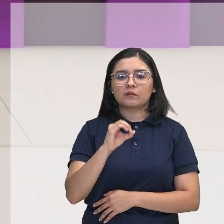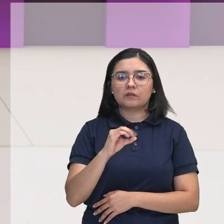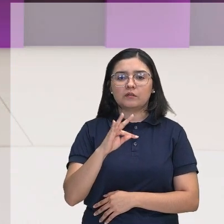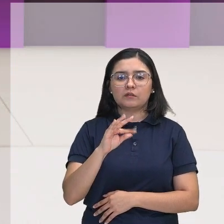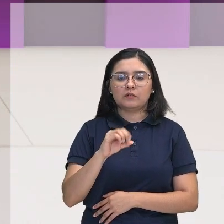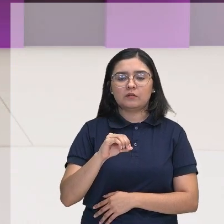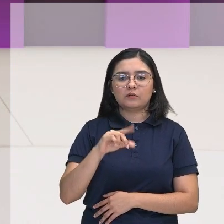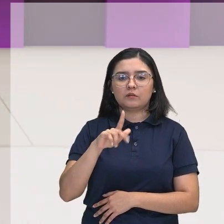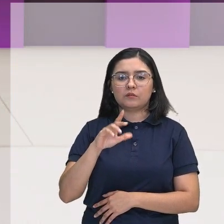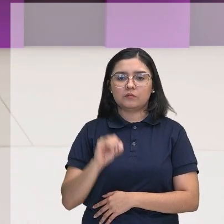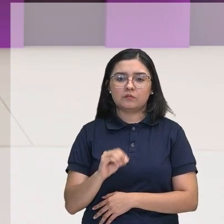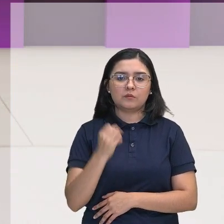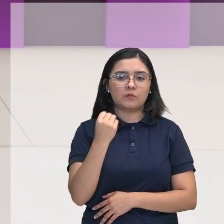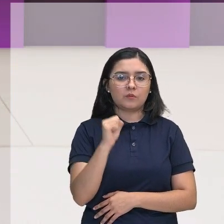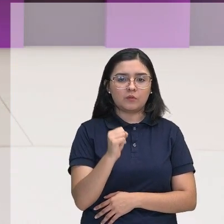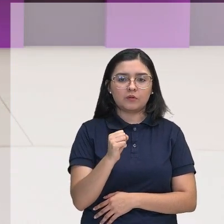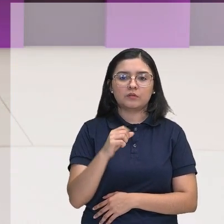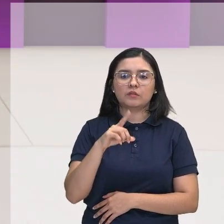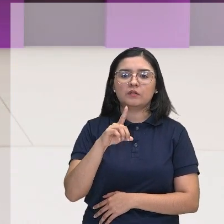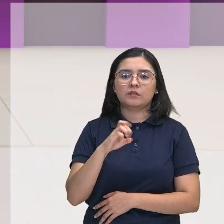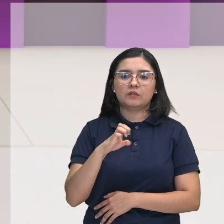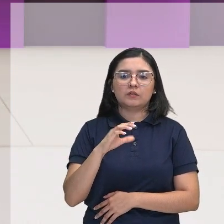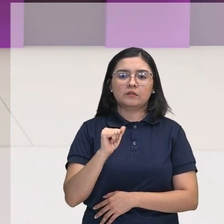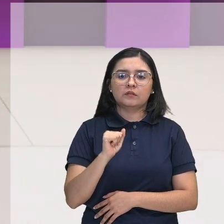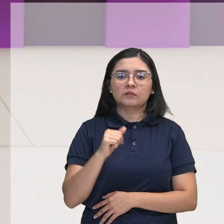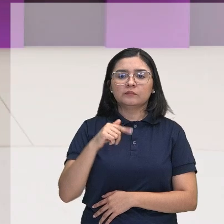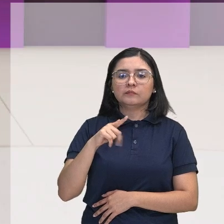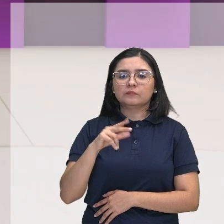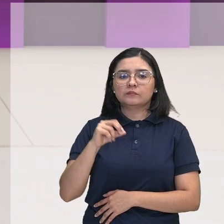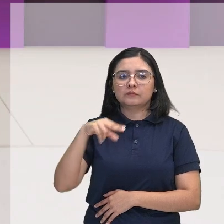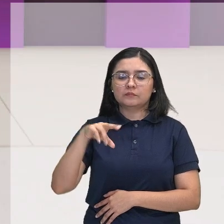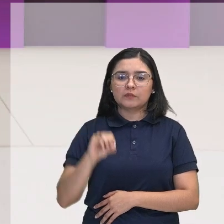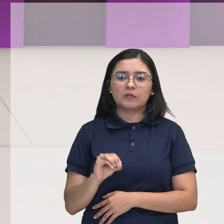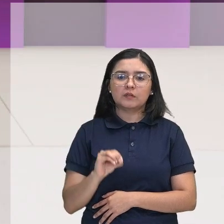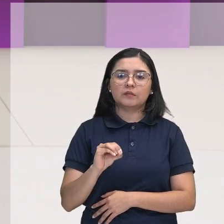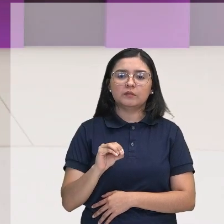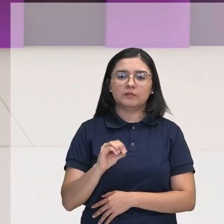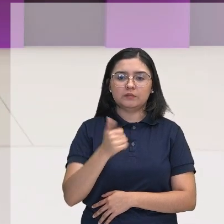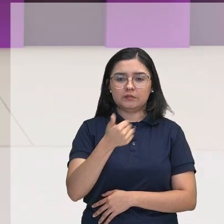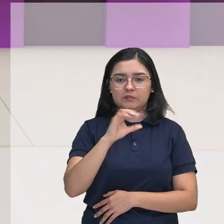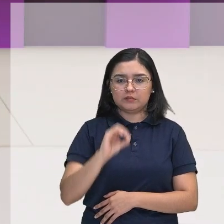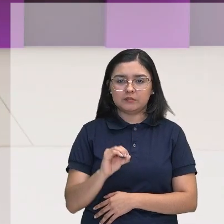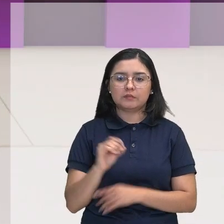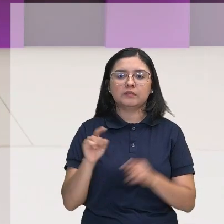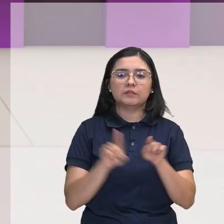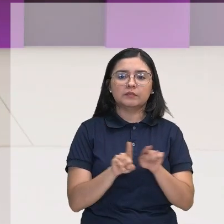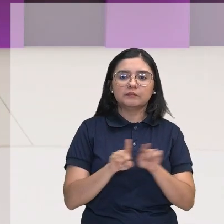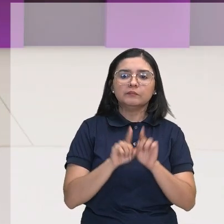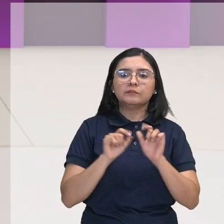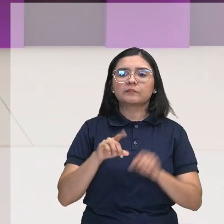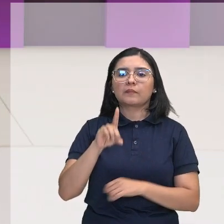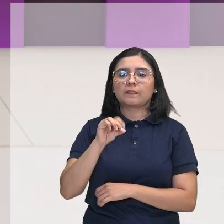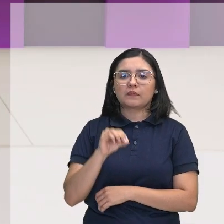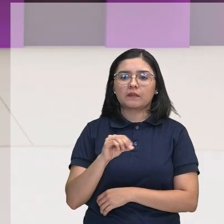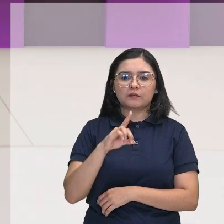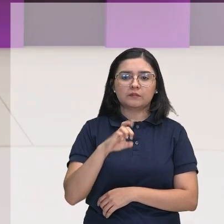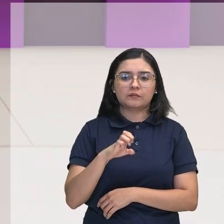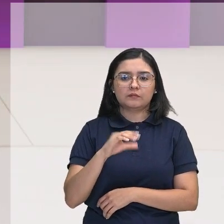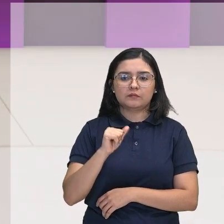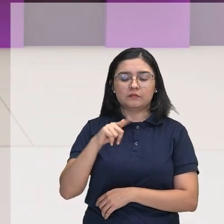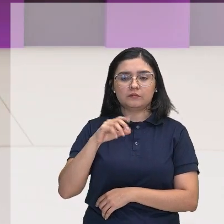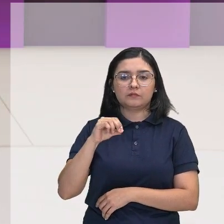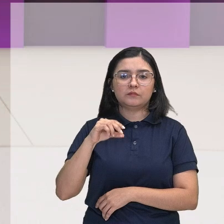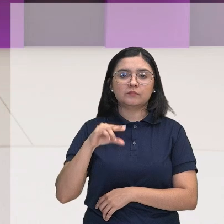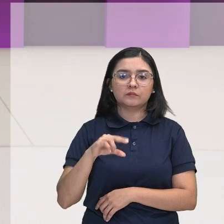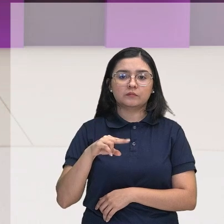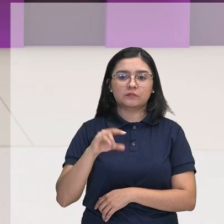lados. Dodecágono, 12 lados. Certo? Lembrando que nós temos, né, alguns polígonos que eles não